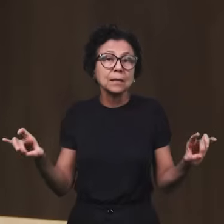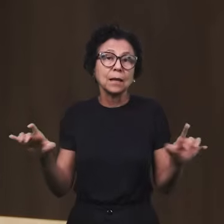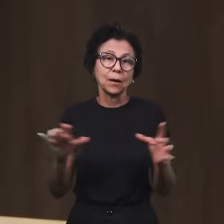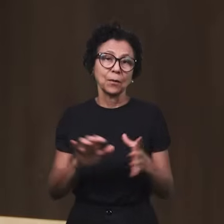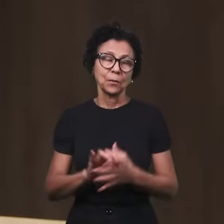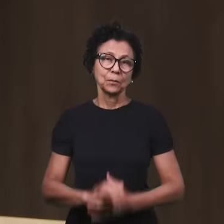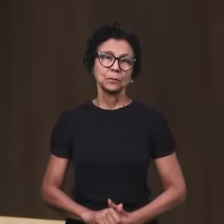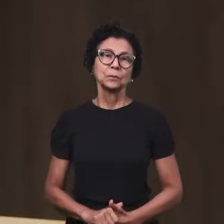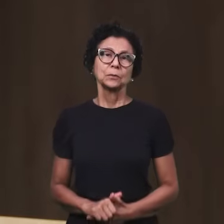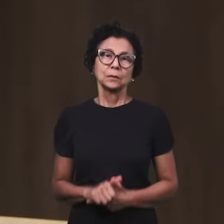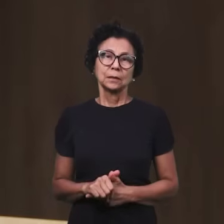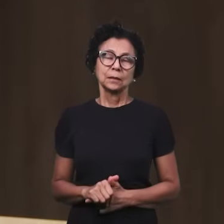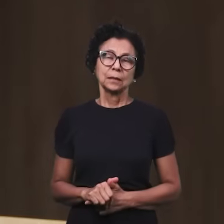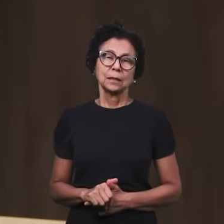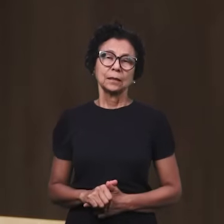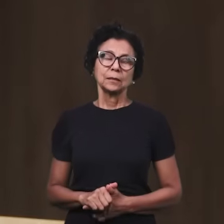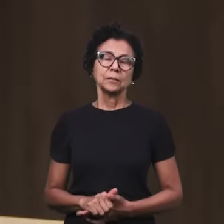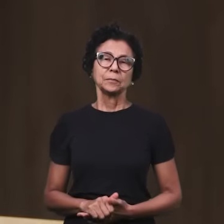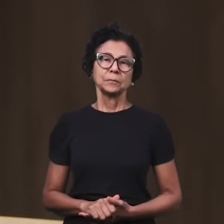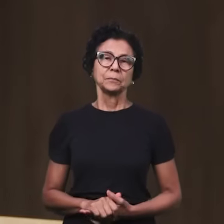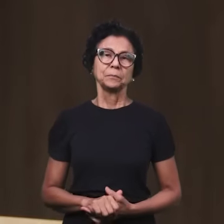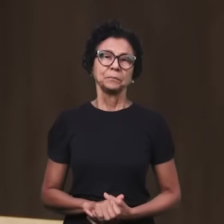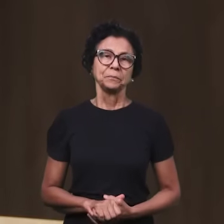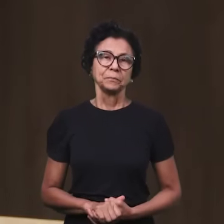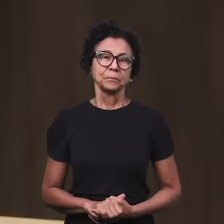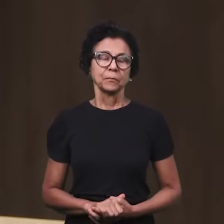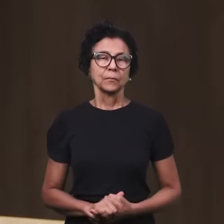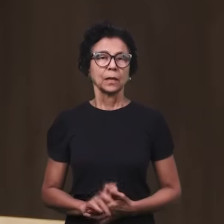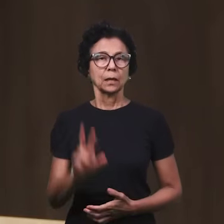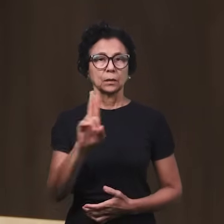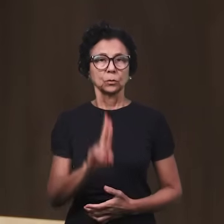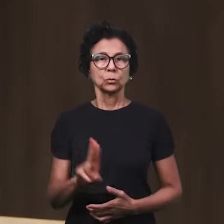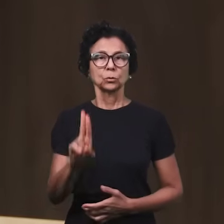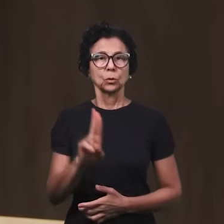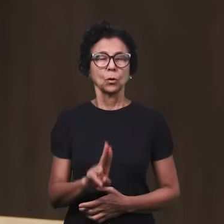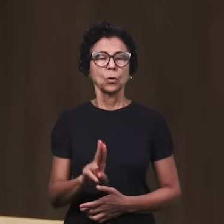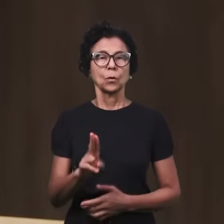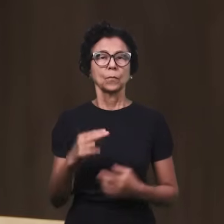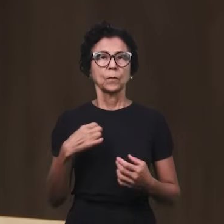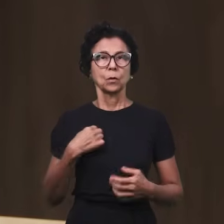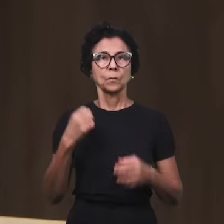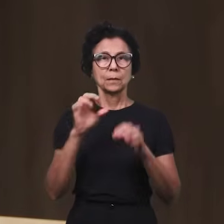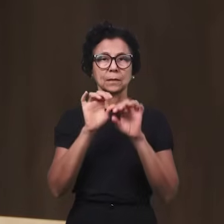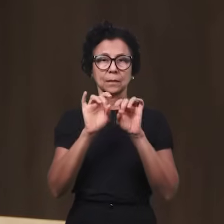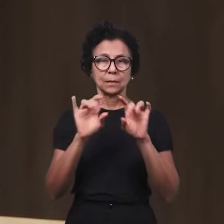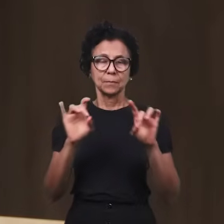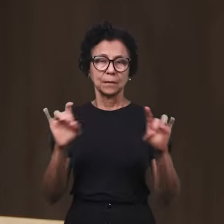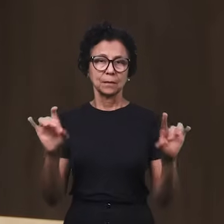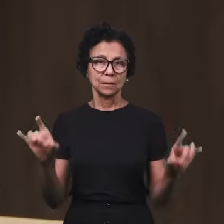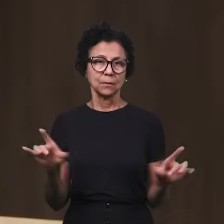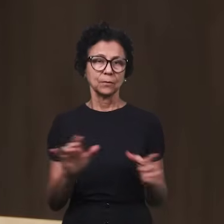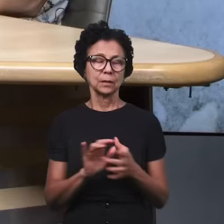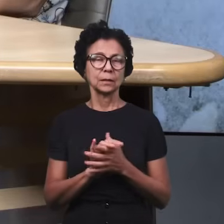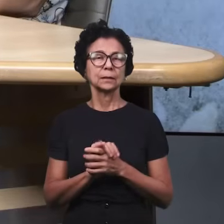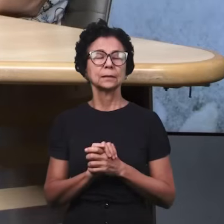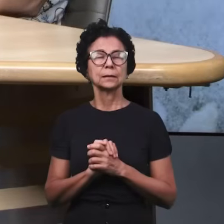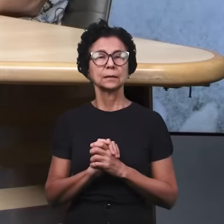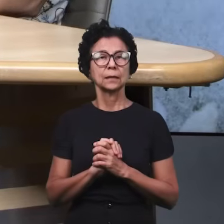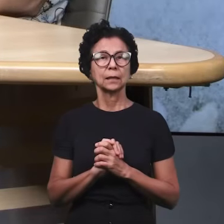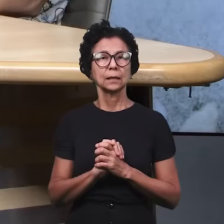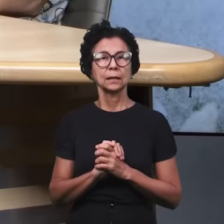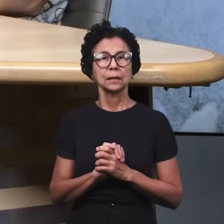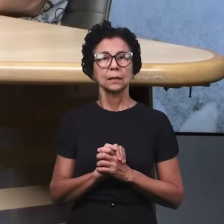ali, que é a manifestação do reino do Senhor em nós. Então, isso é muito interessante, né? É